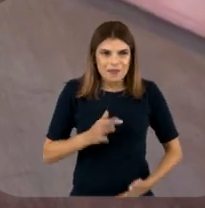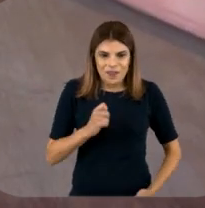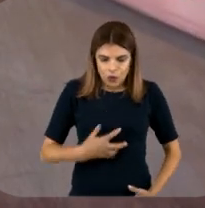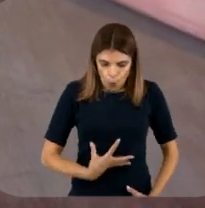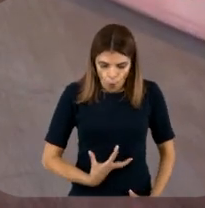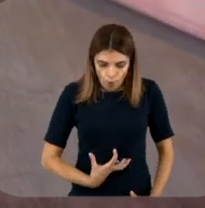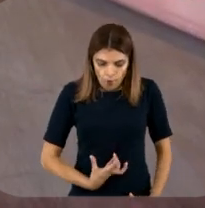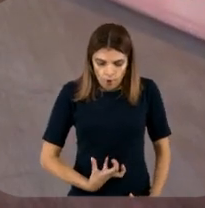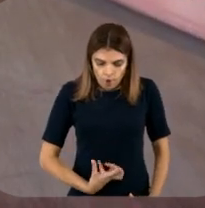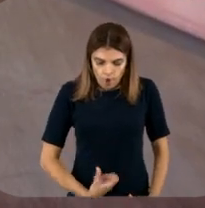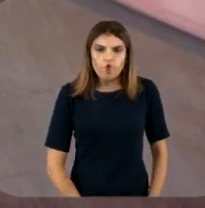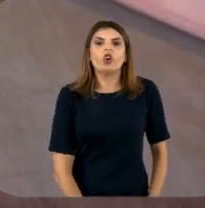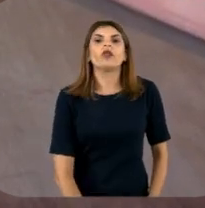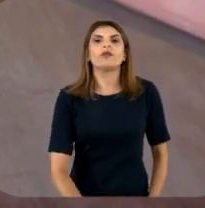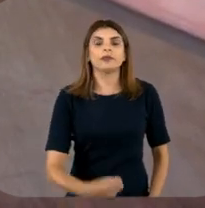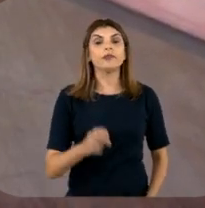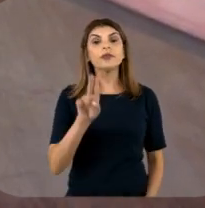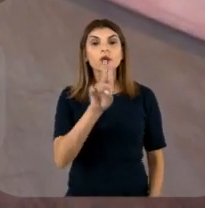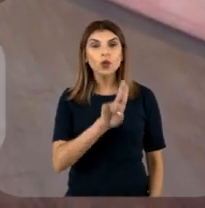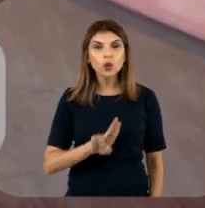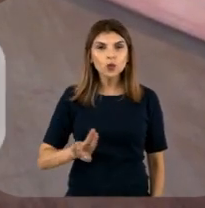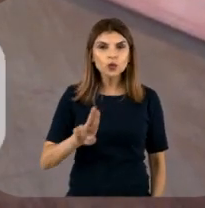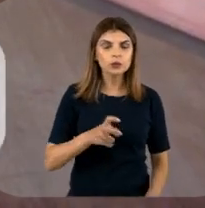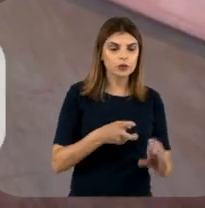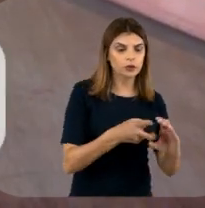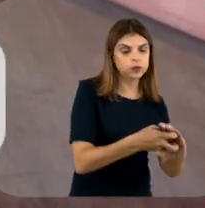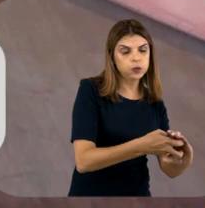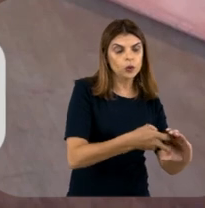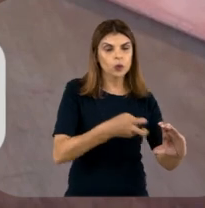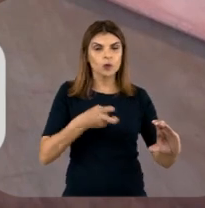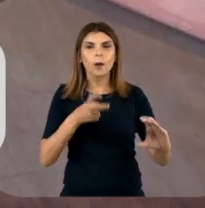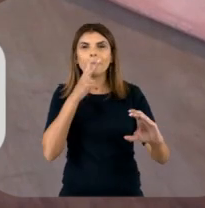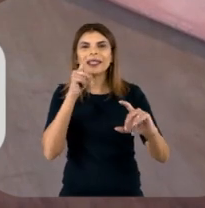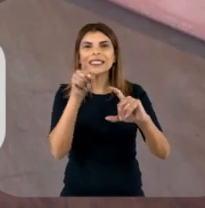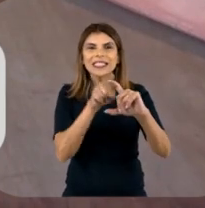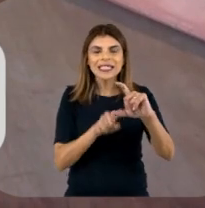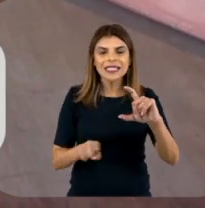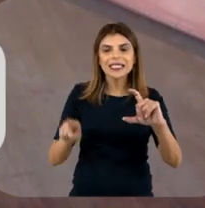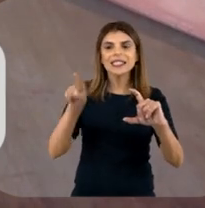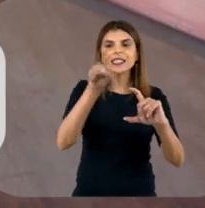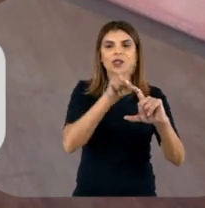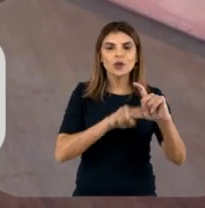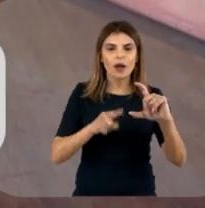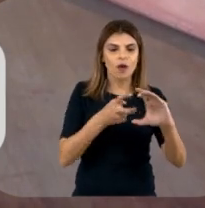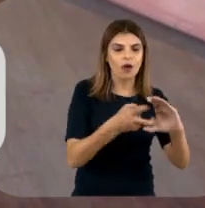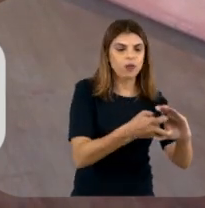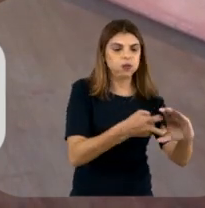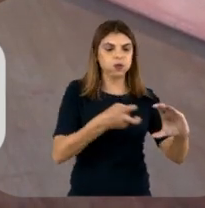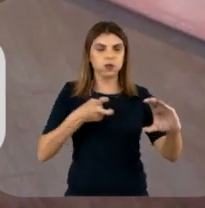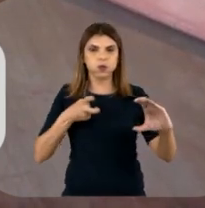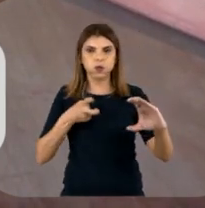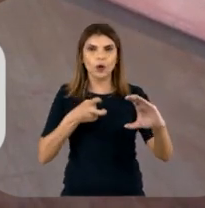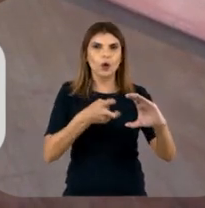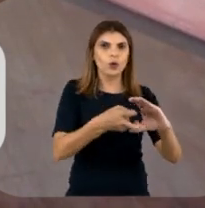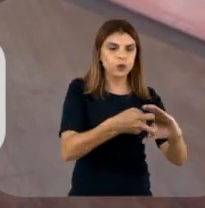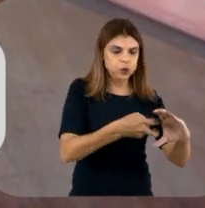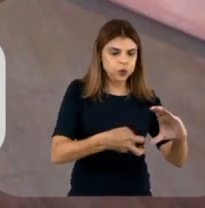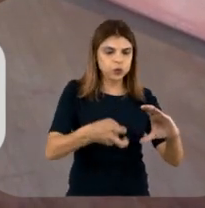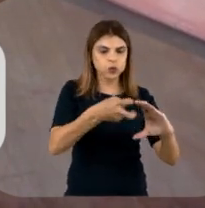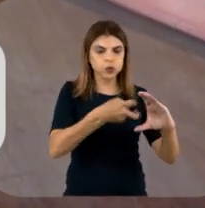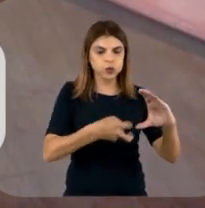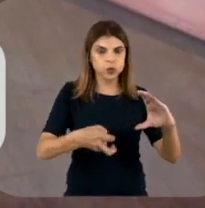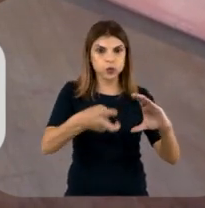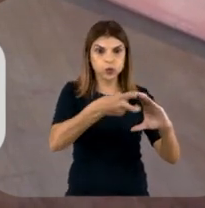aqui para dentro da cânula. Ela é utilizada fazendo movimentos de vai e vem